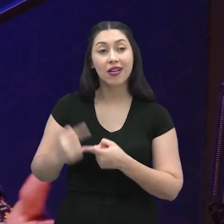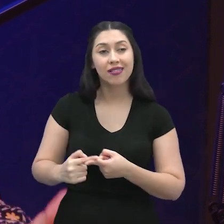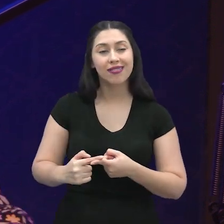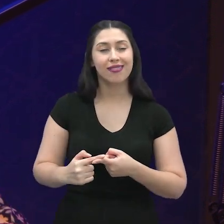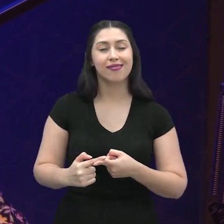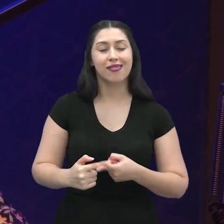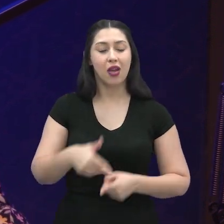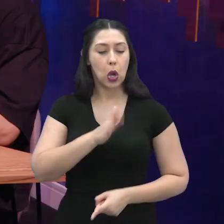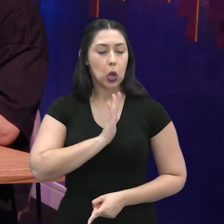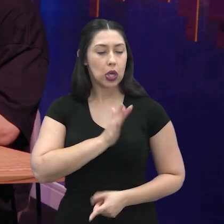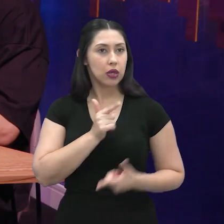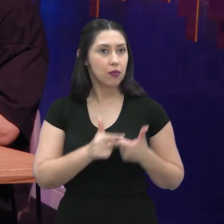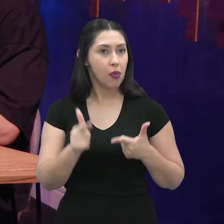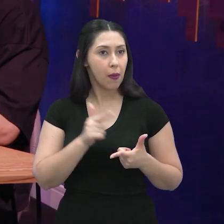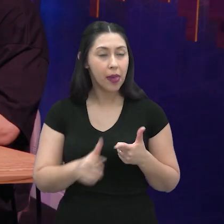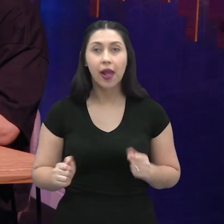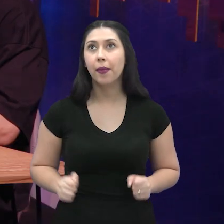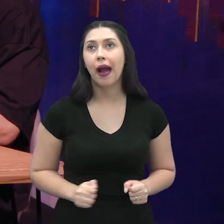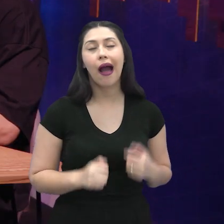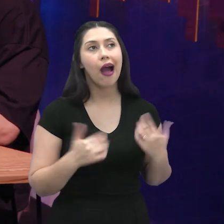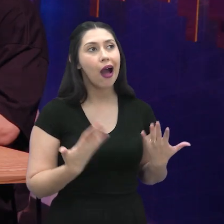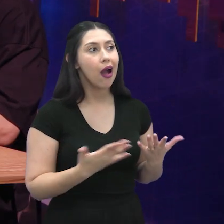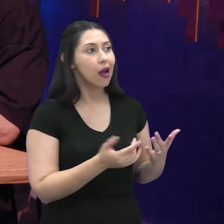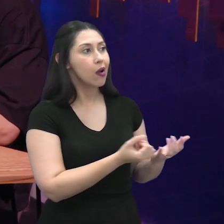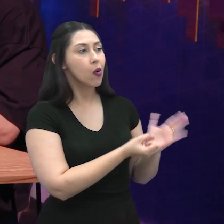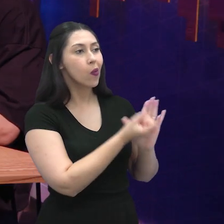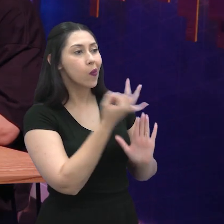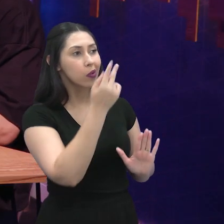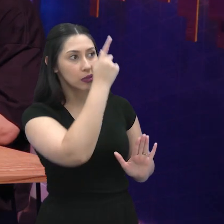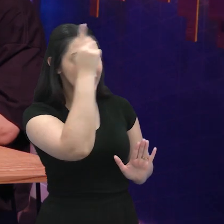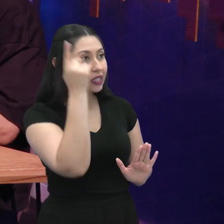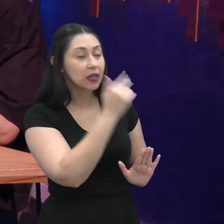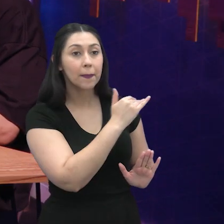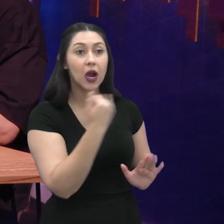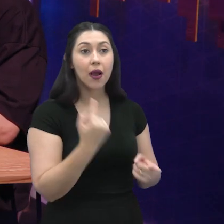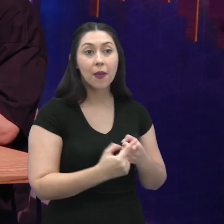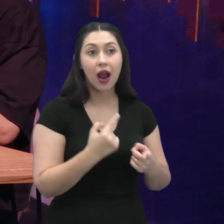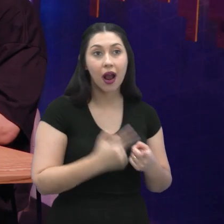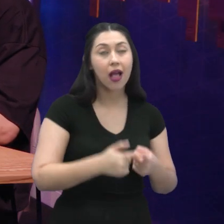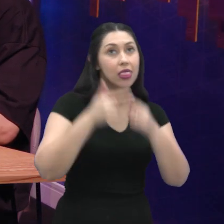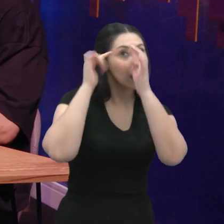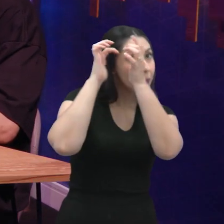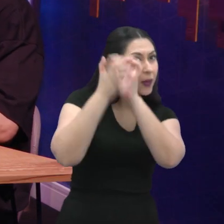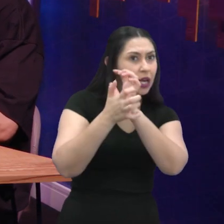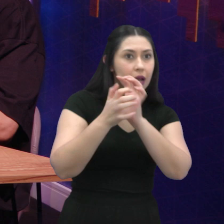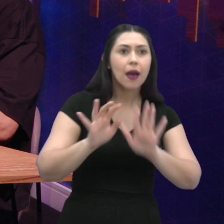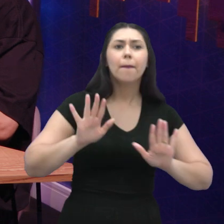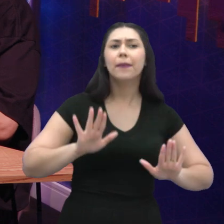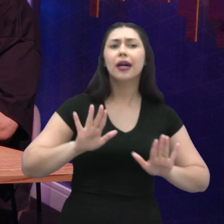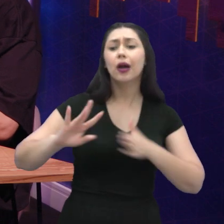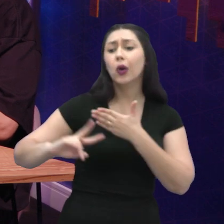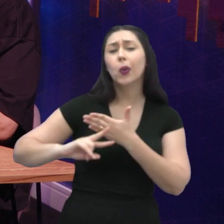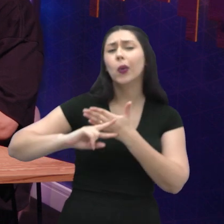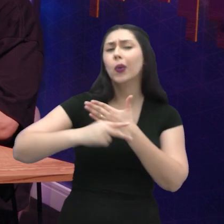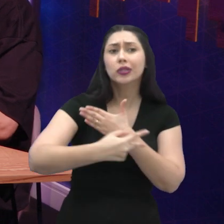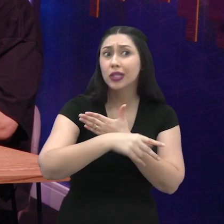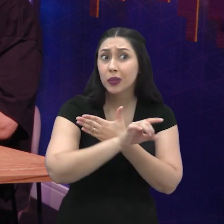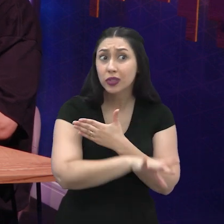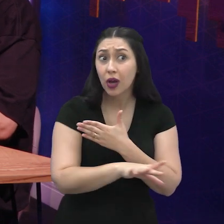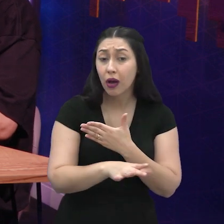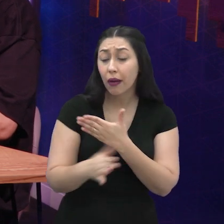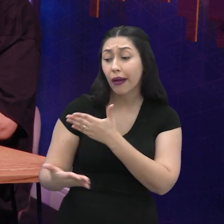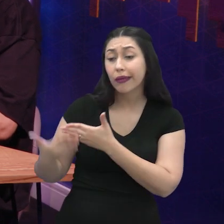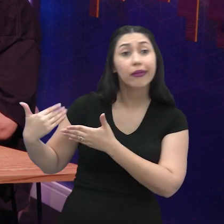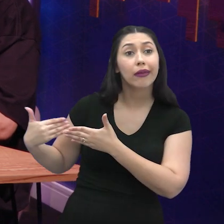problema cardíaco, ou tantas pessoas morreram por conta de derrame. Só que a gente não fala por que essas pessoas morreram dessas coisas, né? O